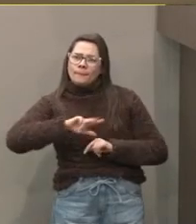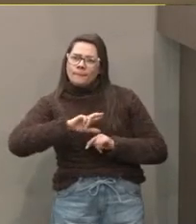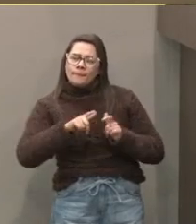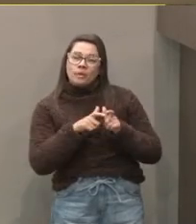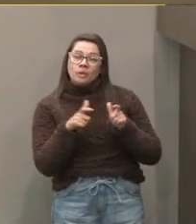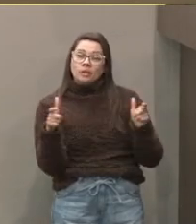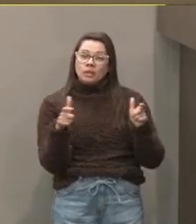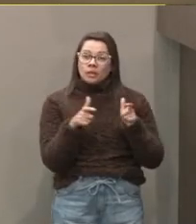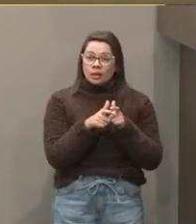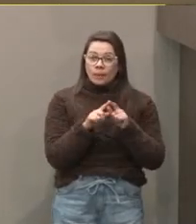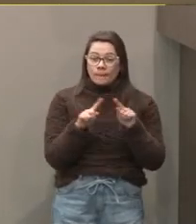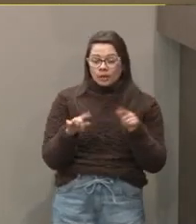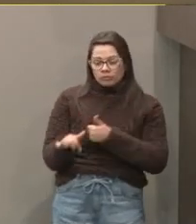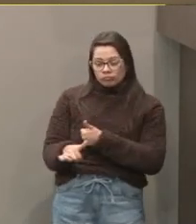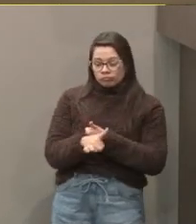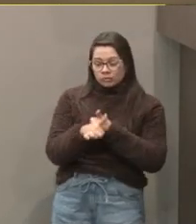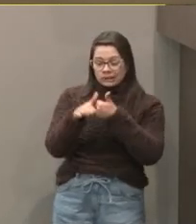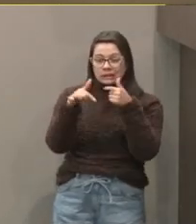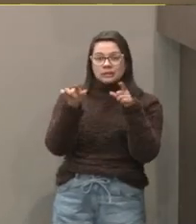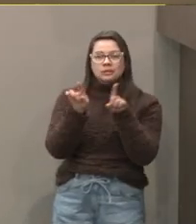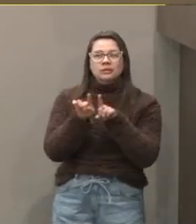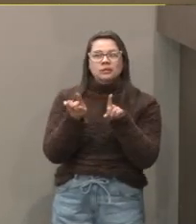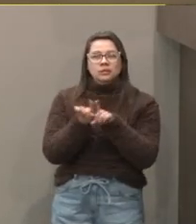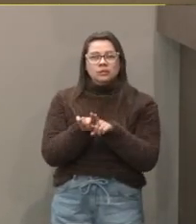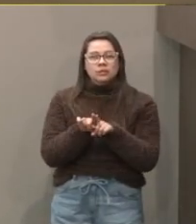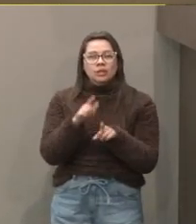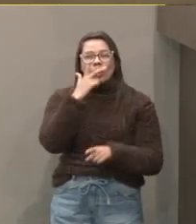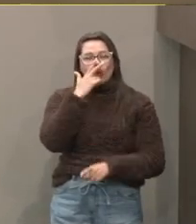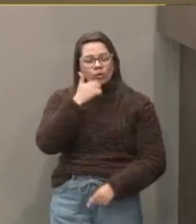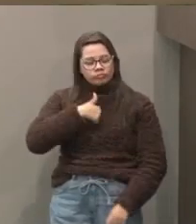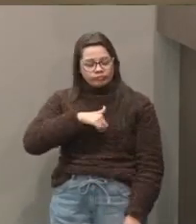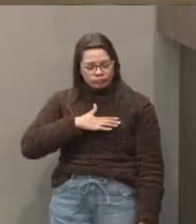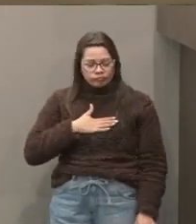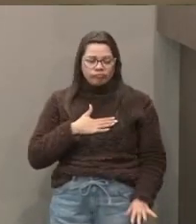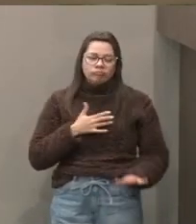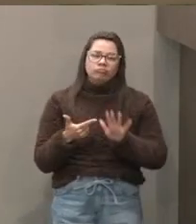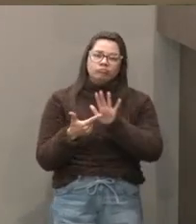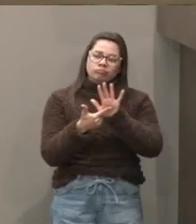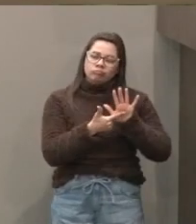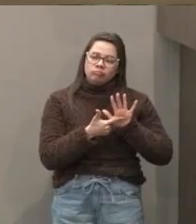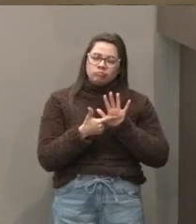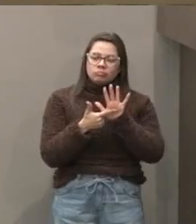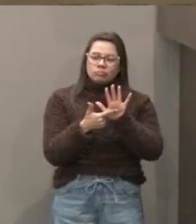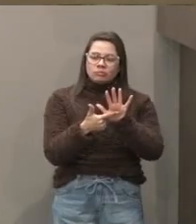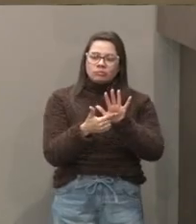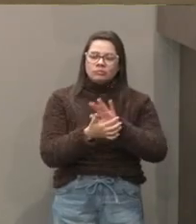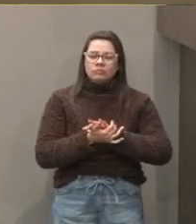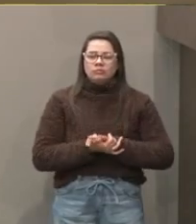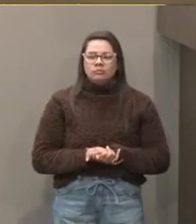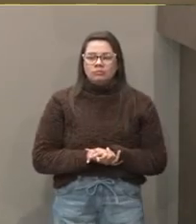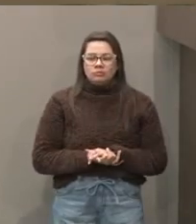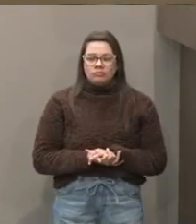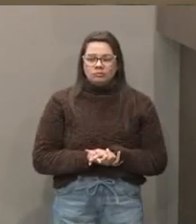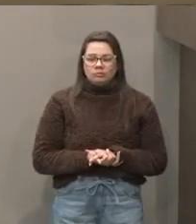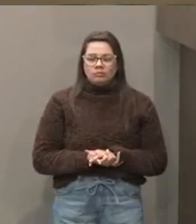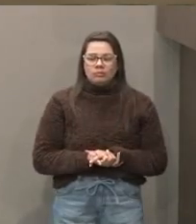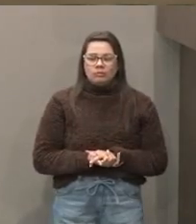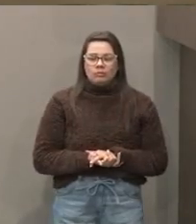tamanho, em qualidade também, como eu gostaria de demonstrar a seguir.